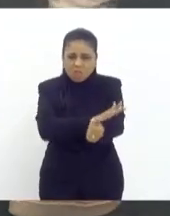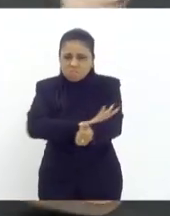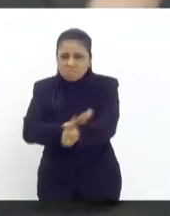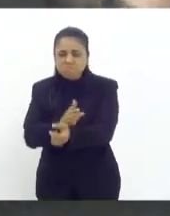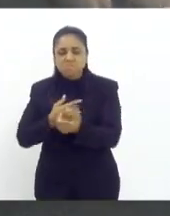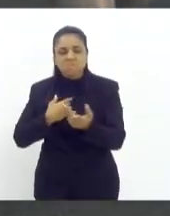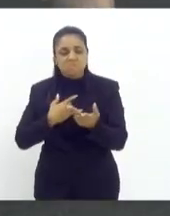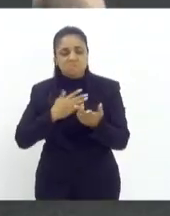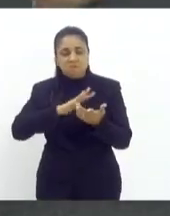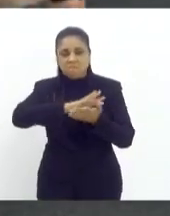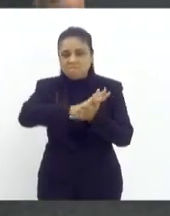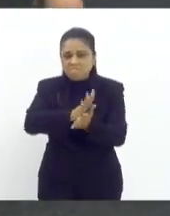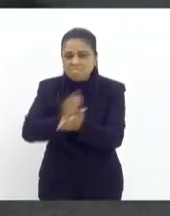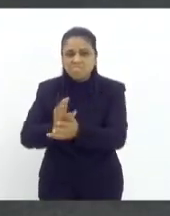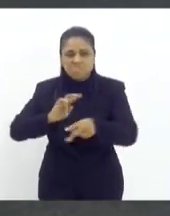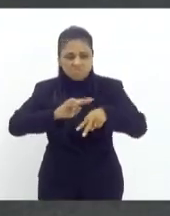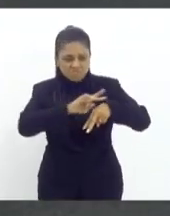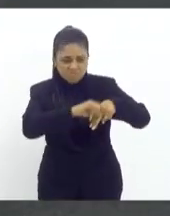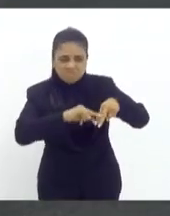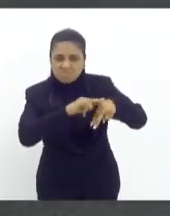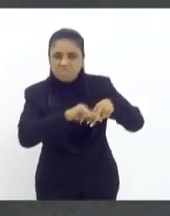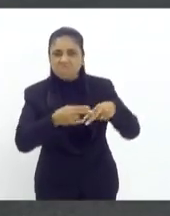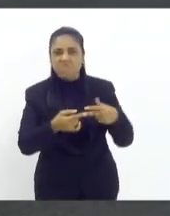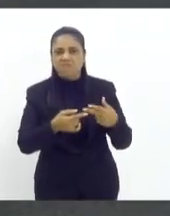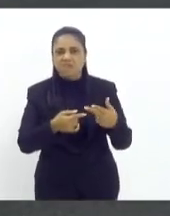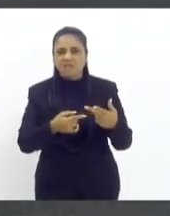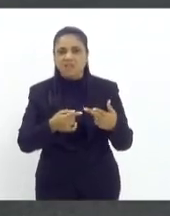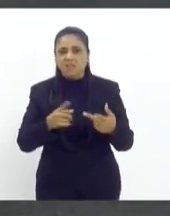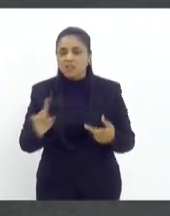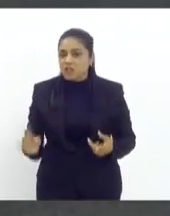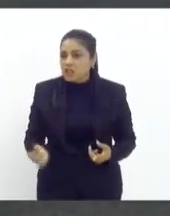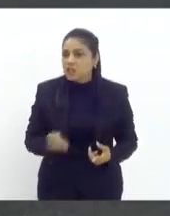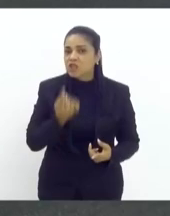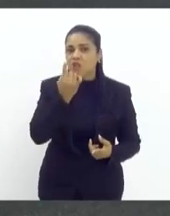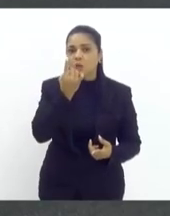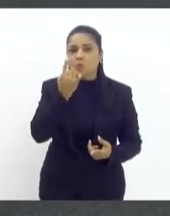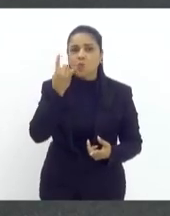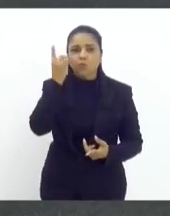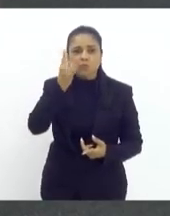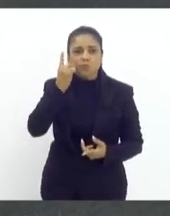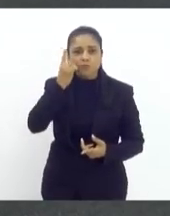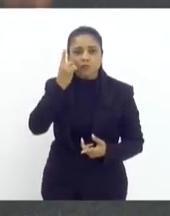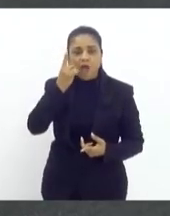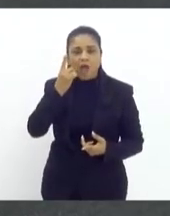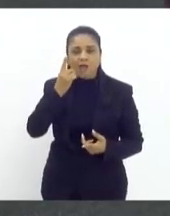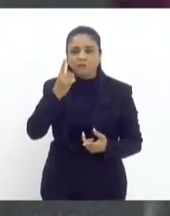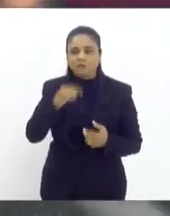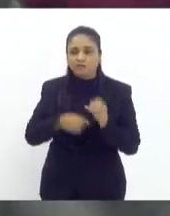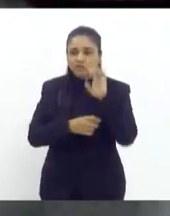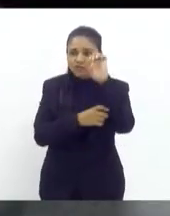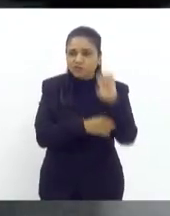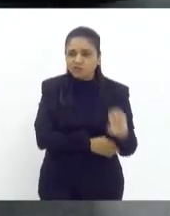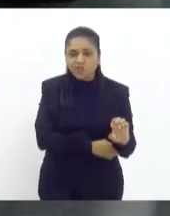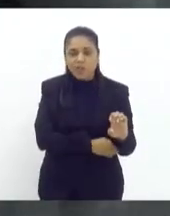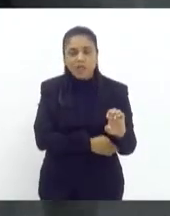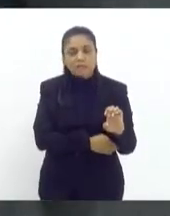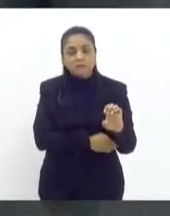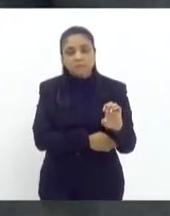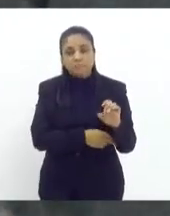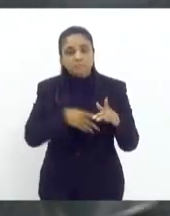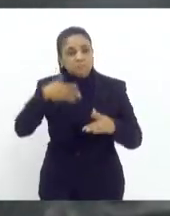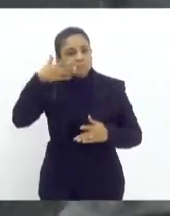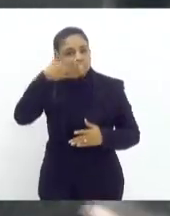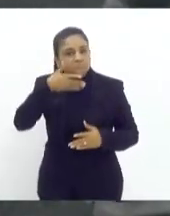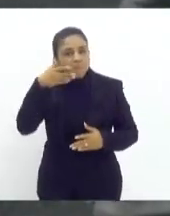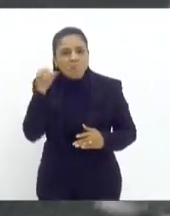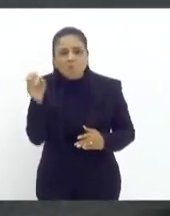política de gênero e nenhum Deputado sobretudo os deputadas de esquerda fizeram qualquer manifestação ou incluíram